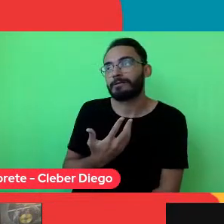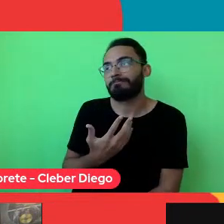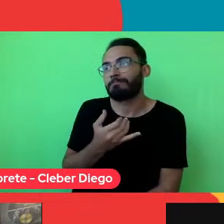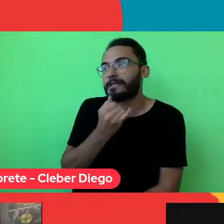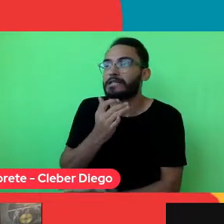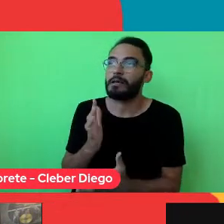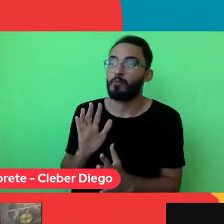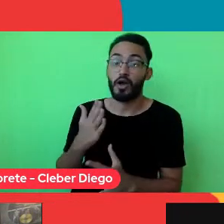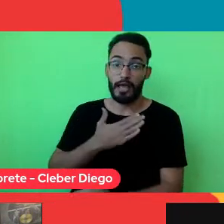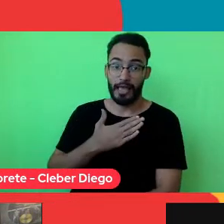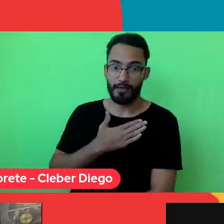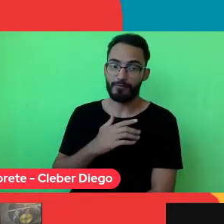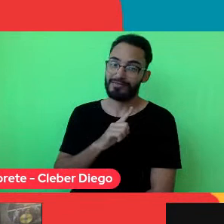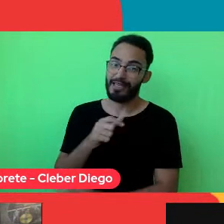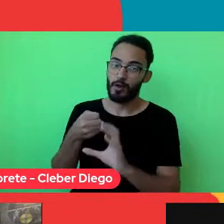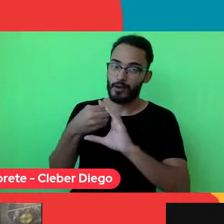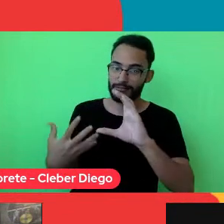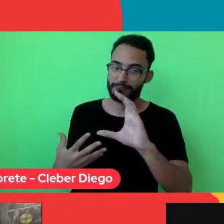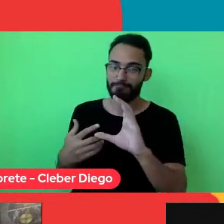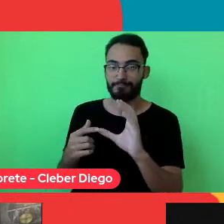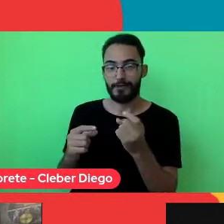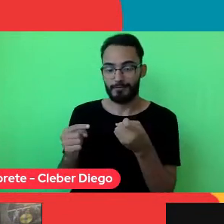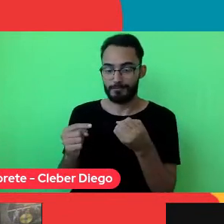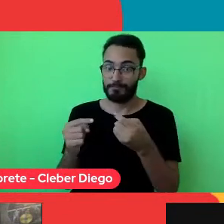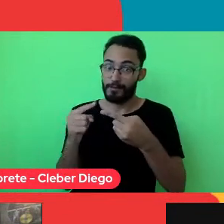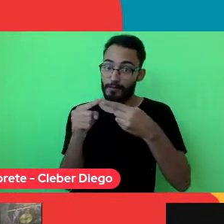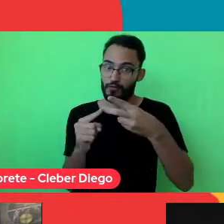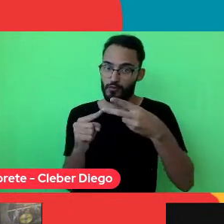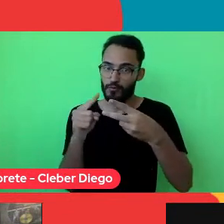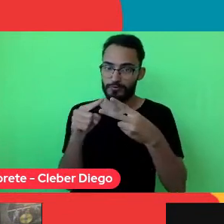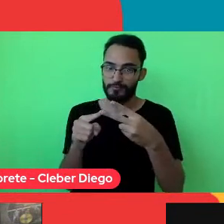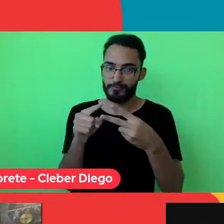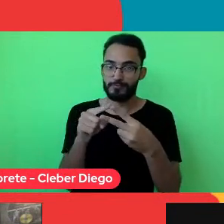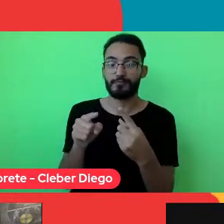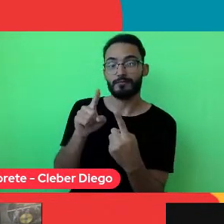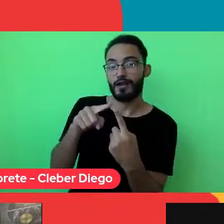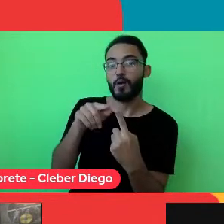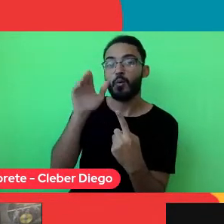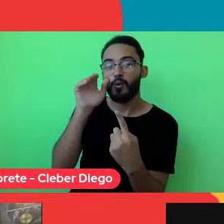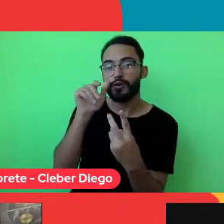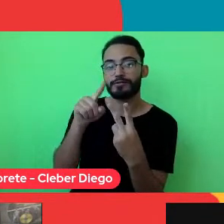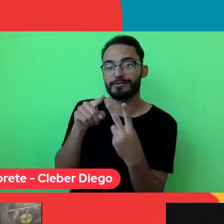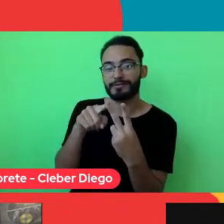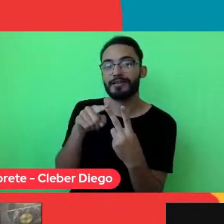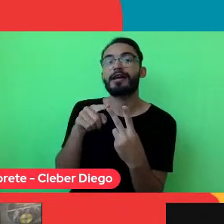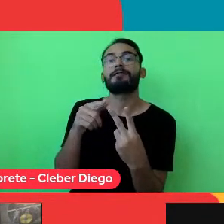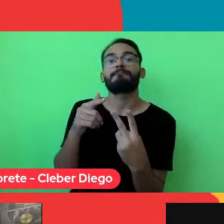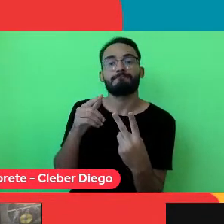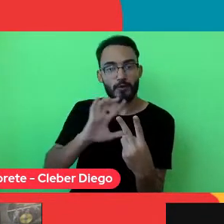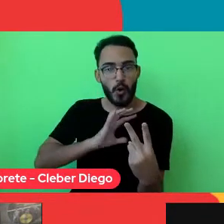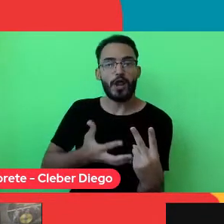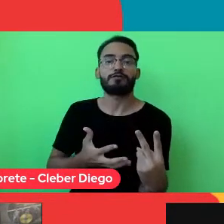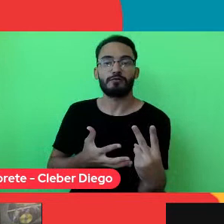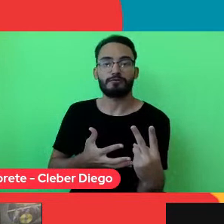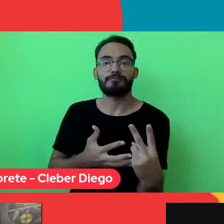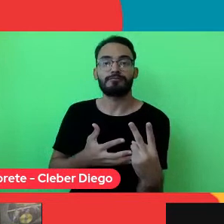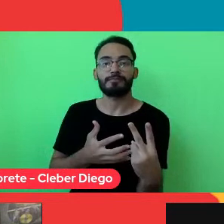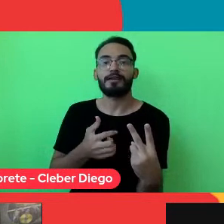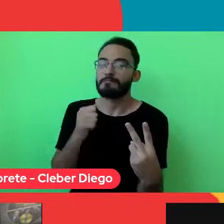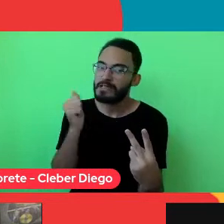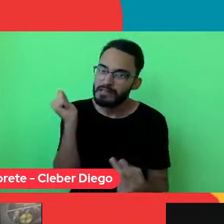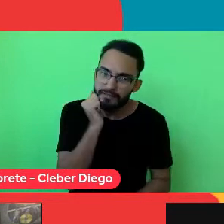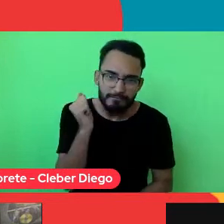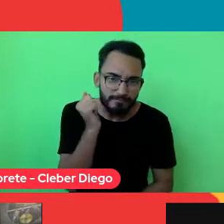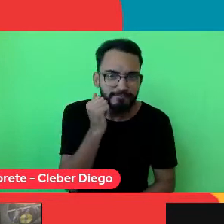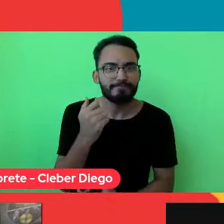Eu tenho duas características, eu sou curiosa e corajosa. Isso acho que ajuda muito, né? E eu sou cara de pau, então às vezes a gente precisa ser cara de pau mesmo, pode nem ser homem,